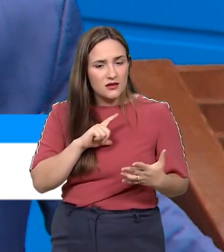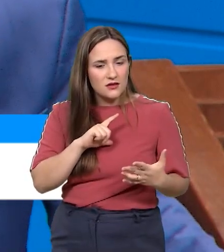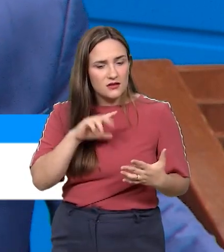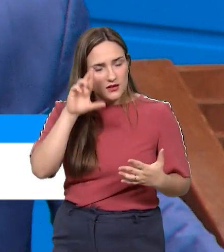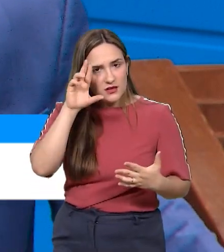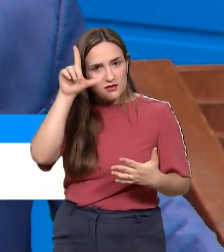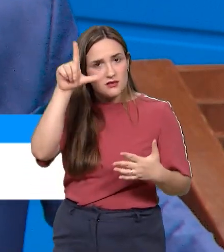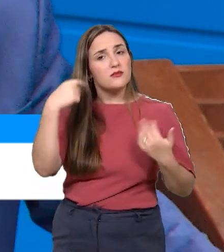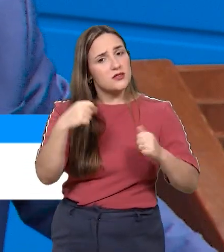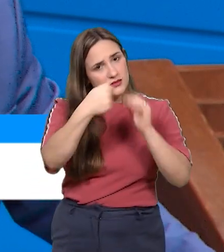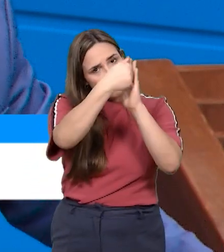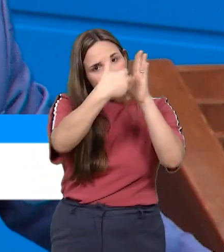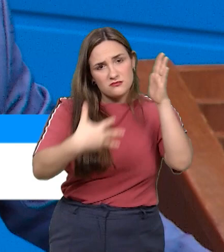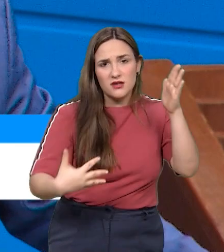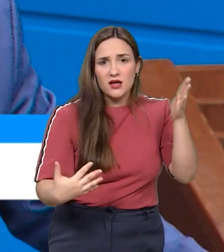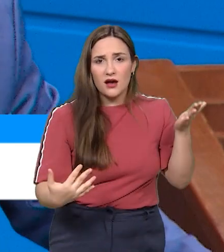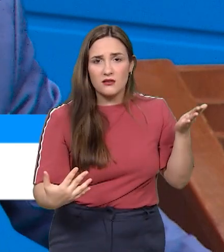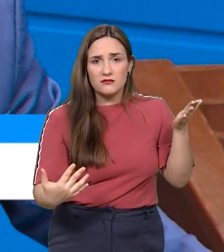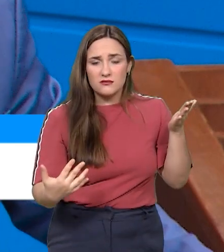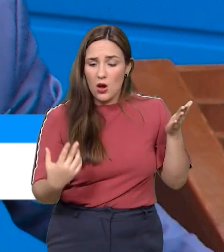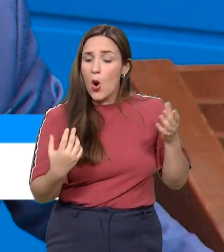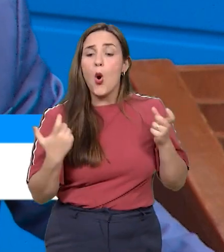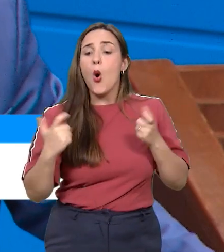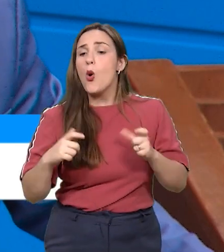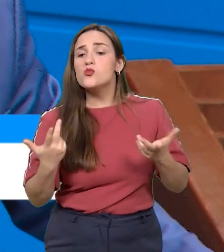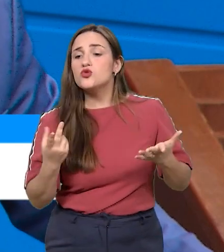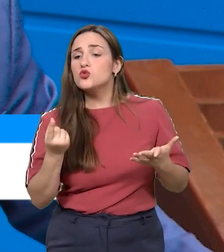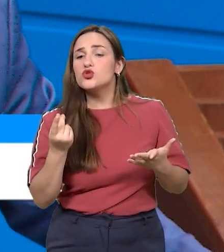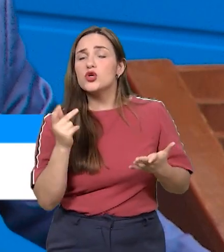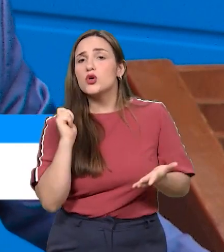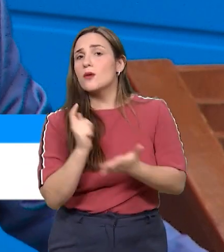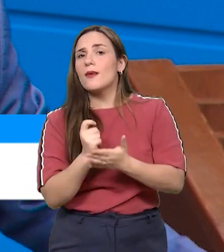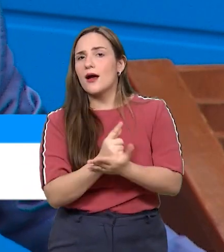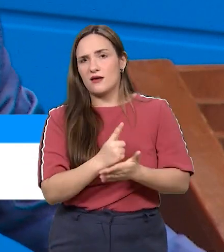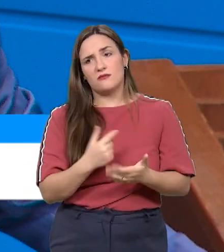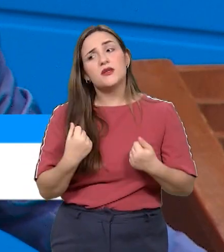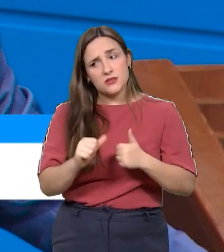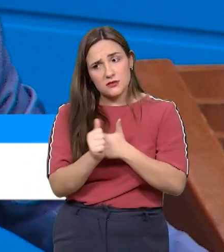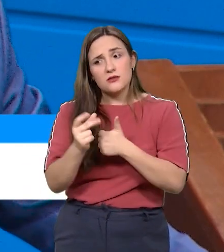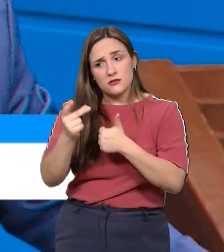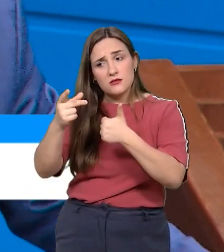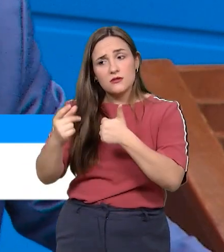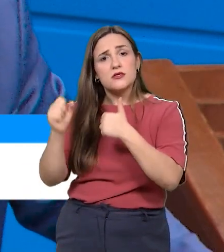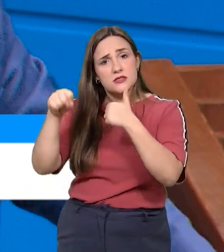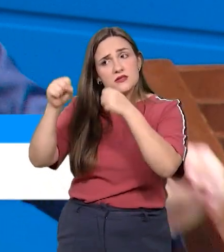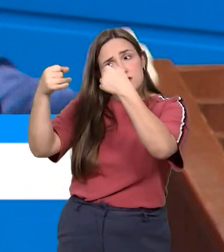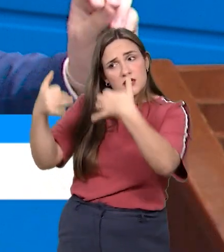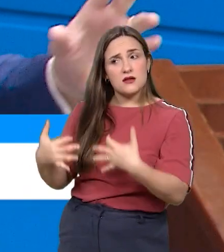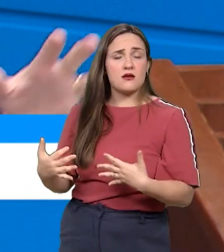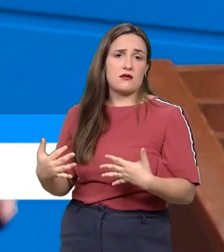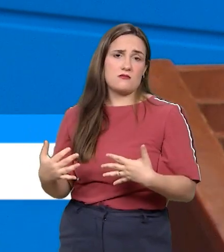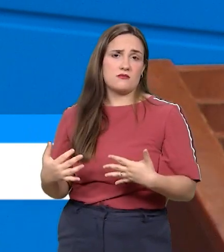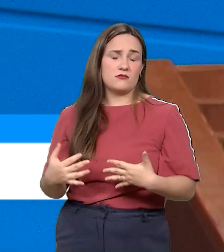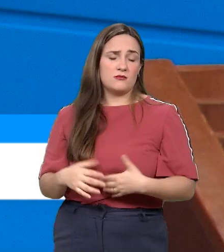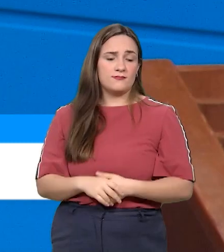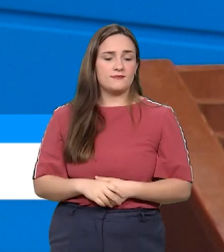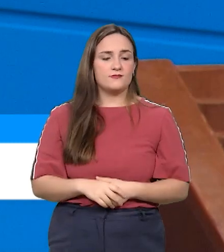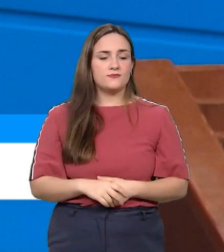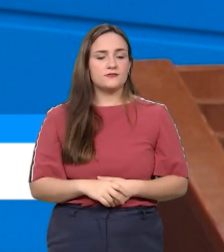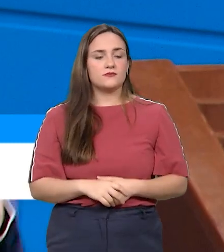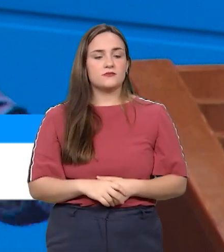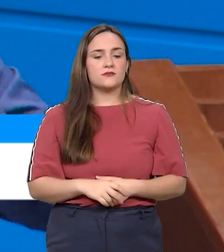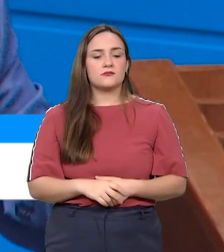Alir, que não tem que prestar contas para o Tribunal de Contas da União, para o Tribunal de Contas do